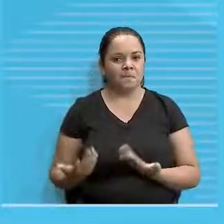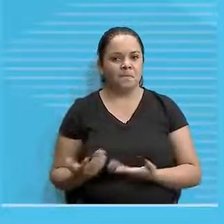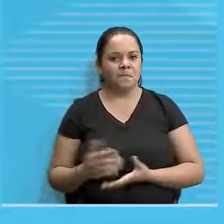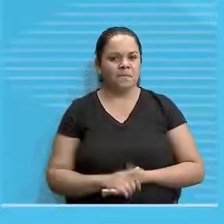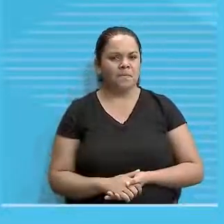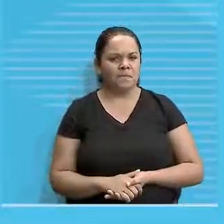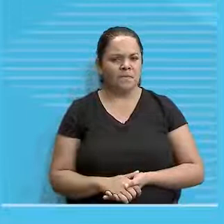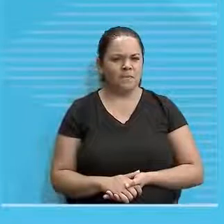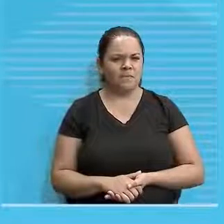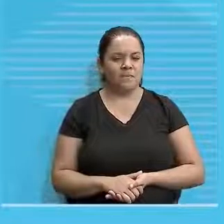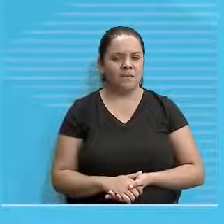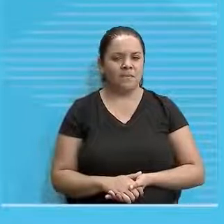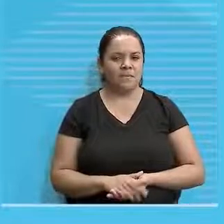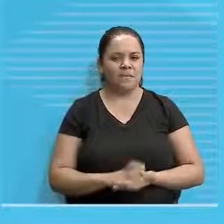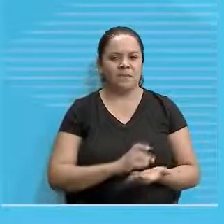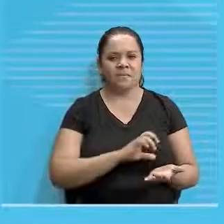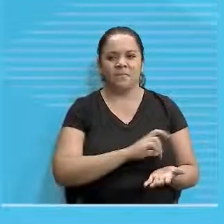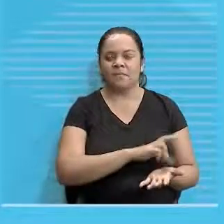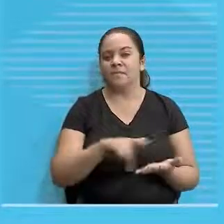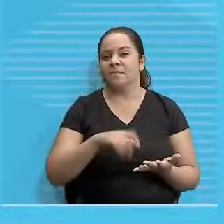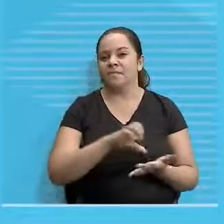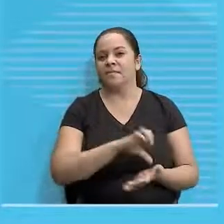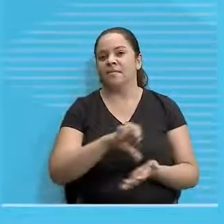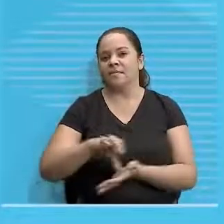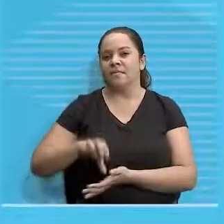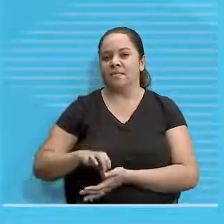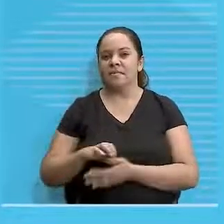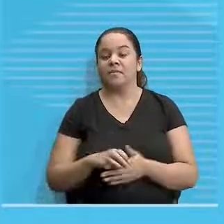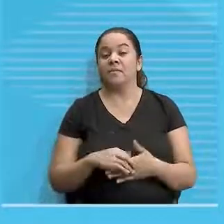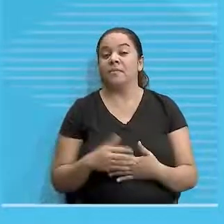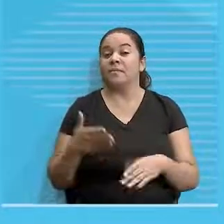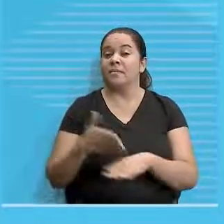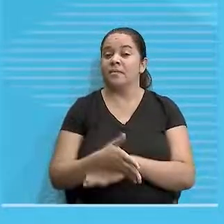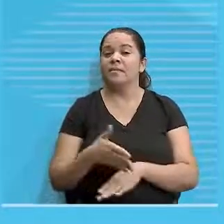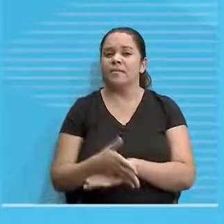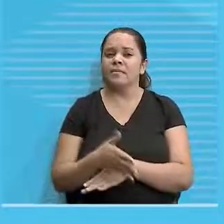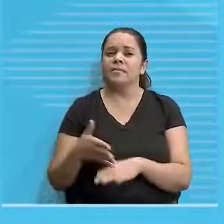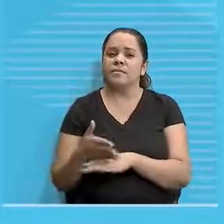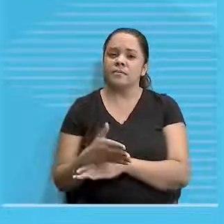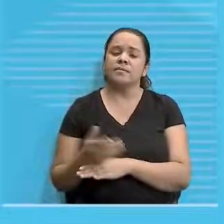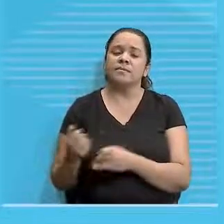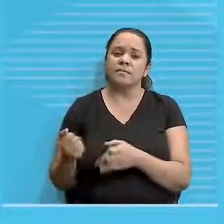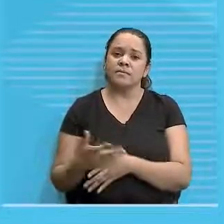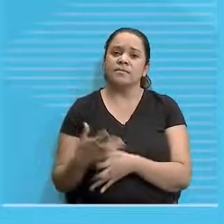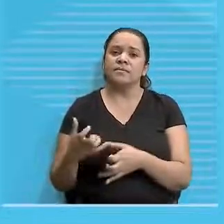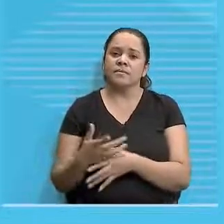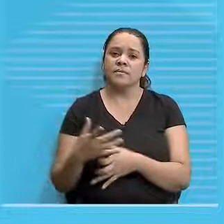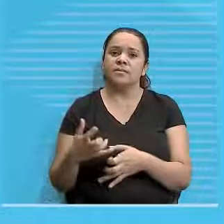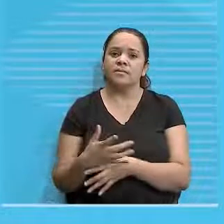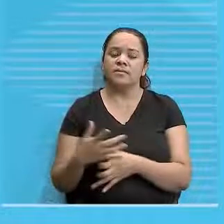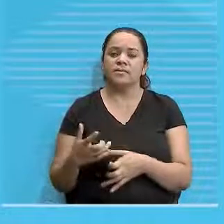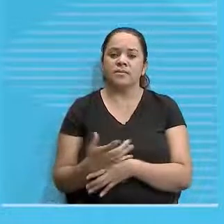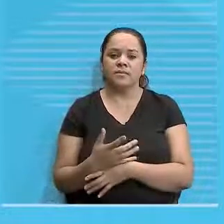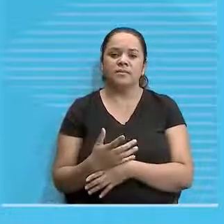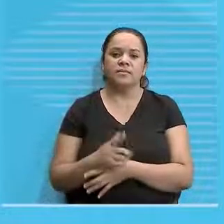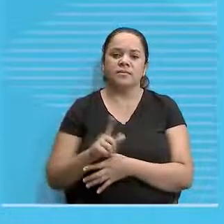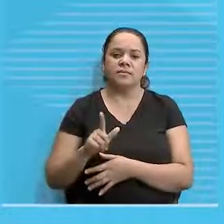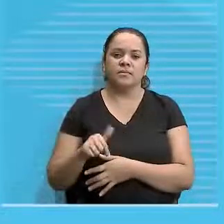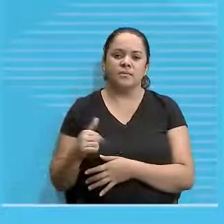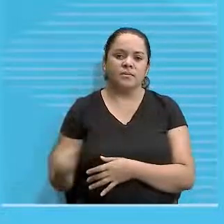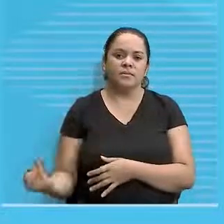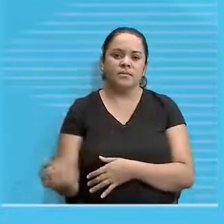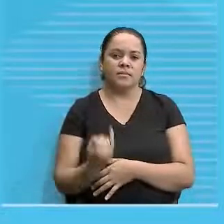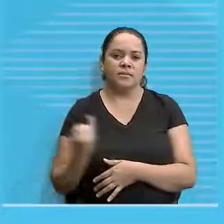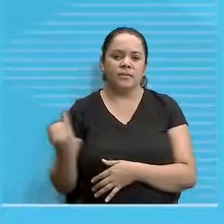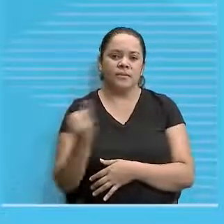Jatobá também está aqui, apareçam no nosso bate-papo. Landry Salles, manda aqui um hello, né, gente?